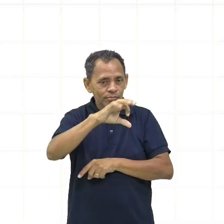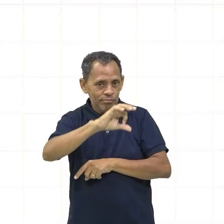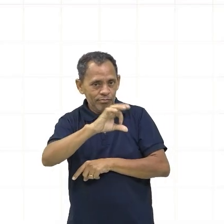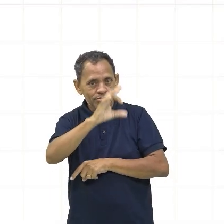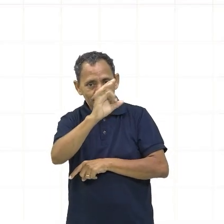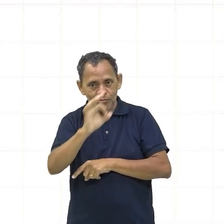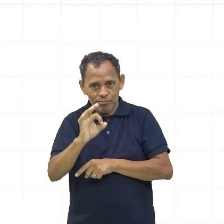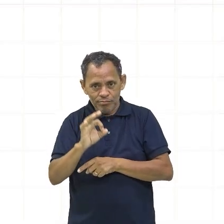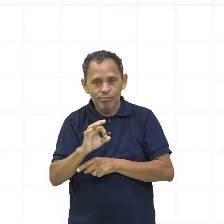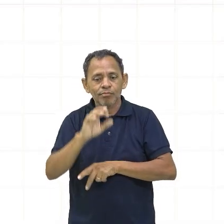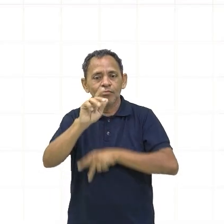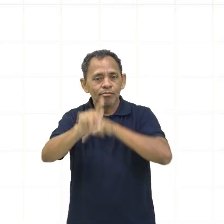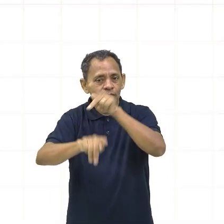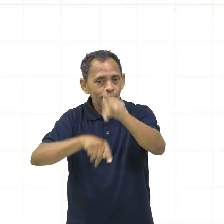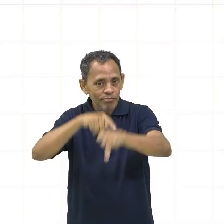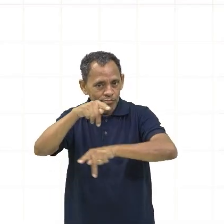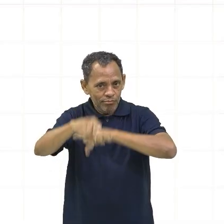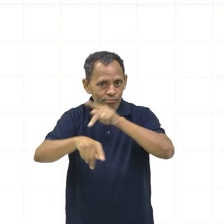79% da população